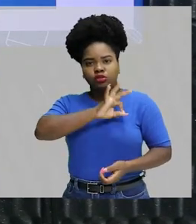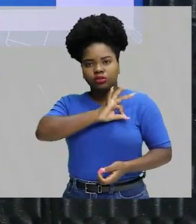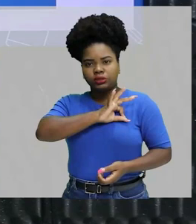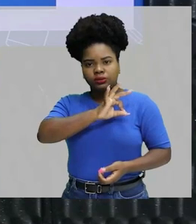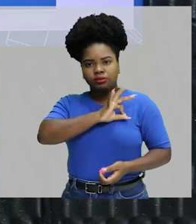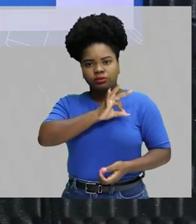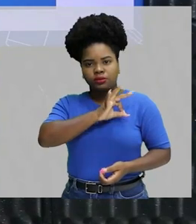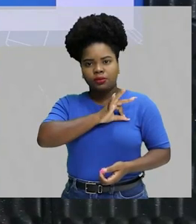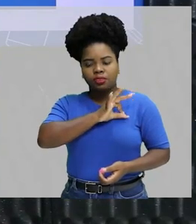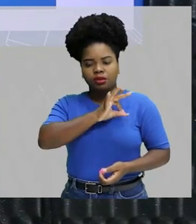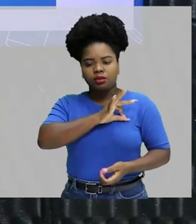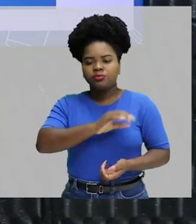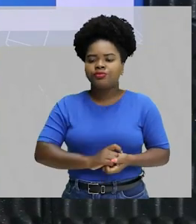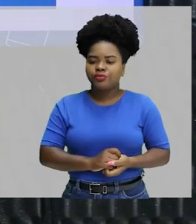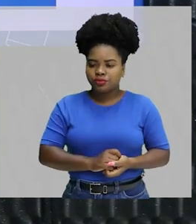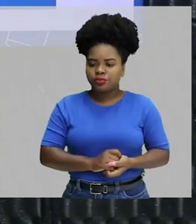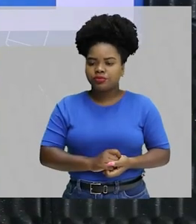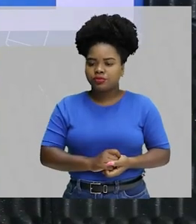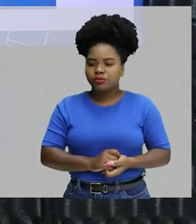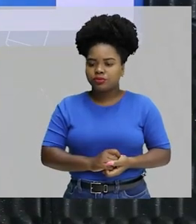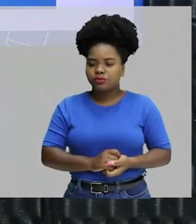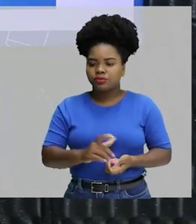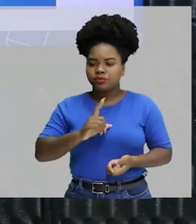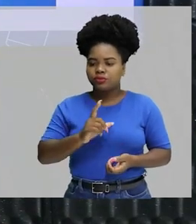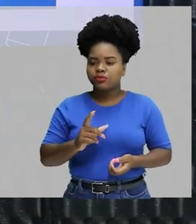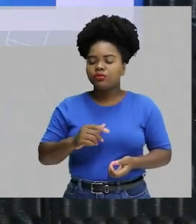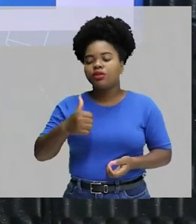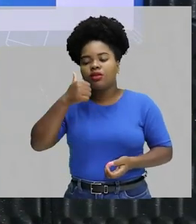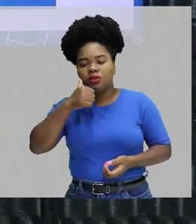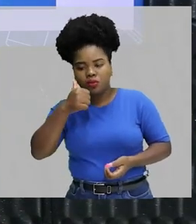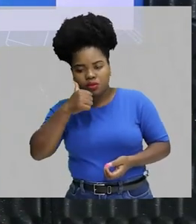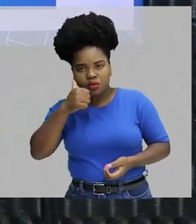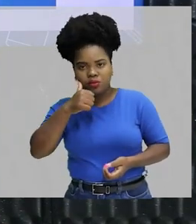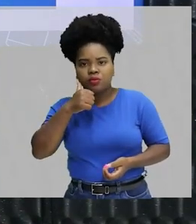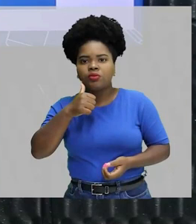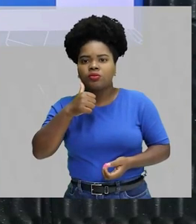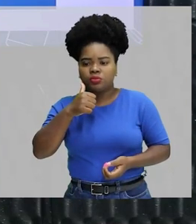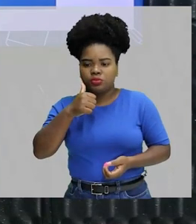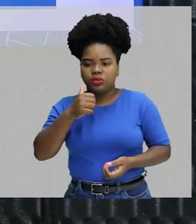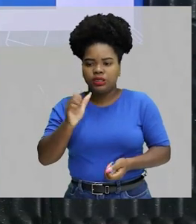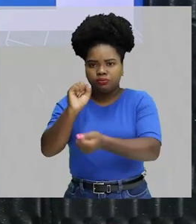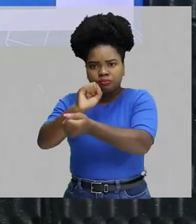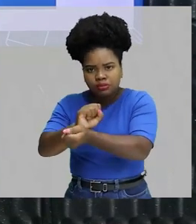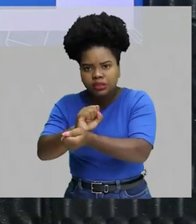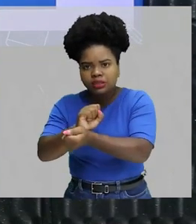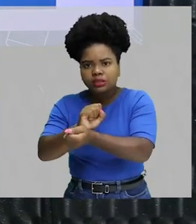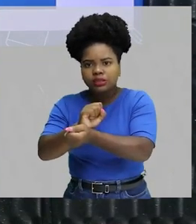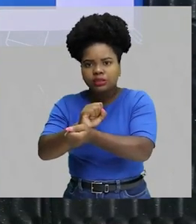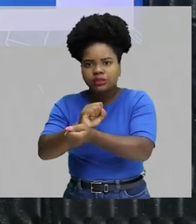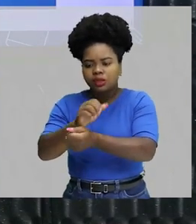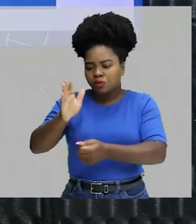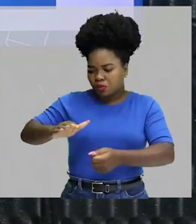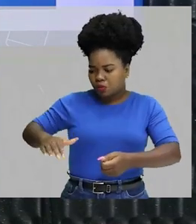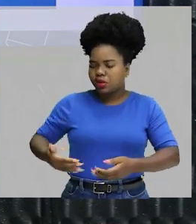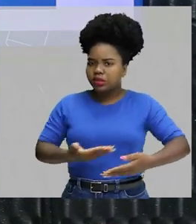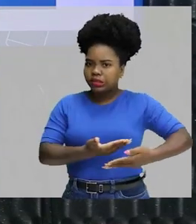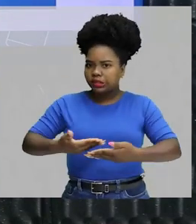abordando uma mulher que estava com duas crianças inclusive uma delas no colo e com a criança no colo ele a imobilizou